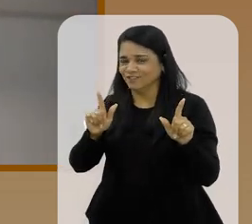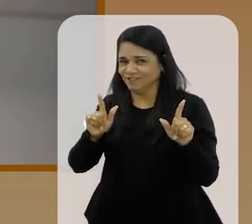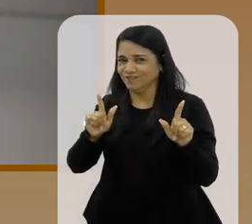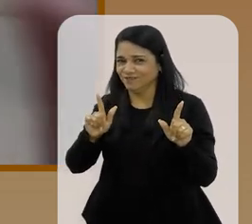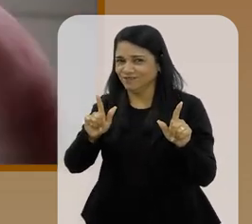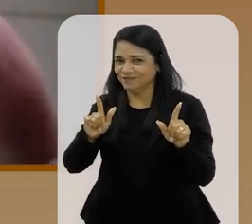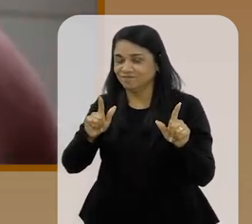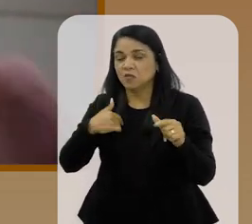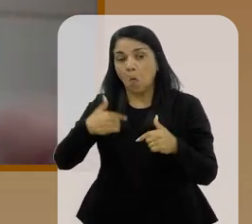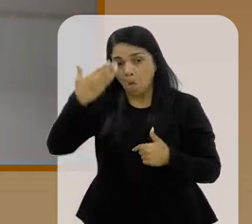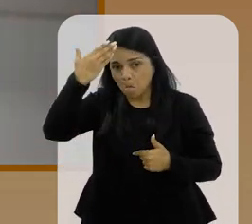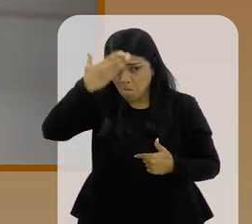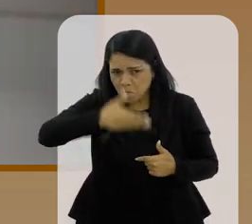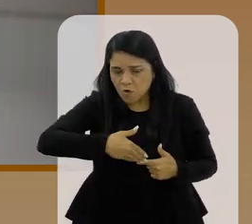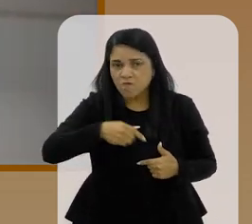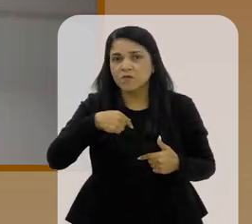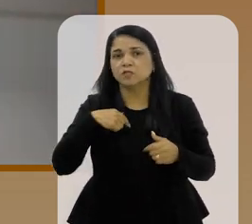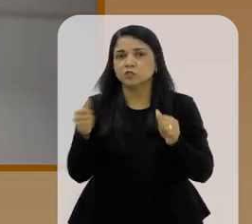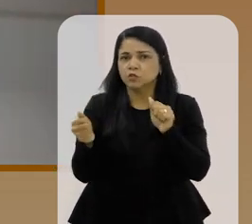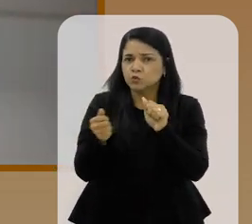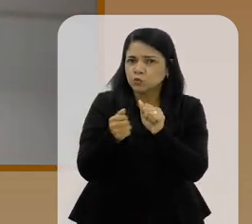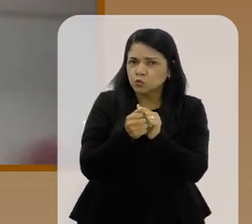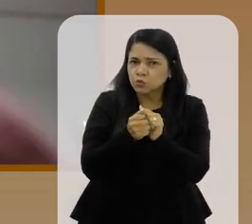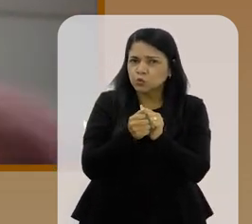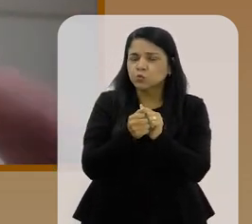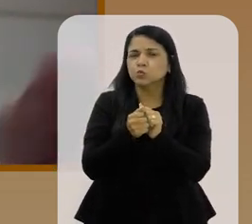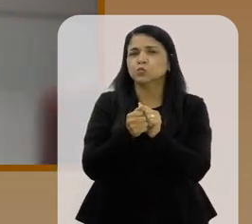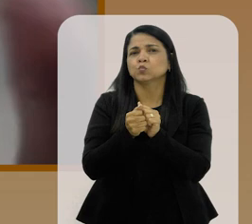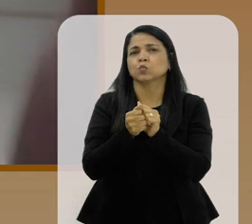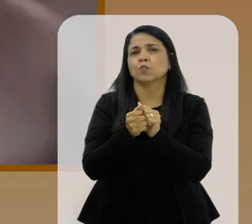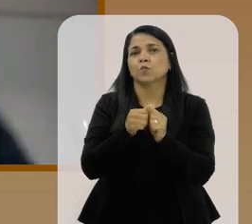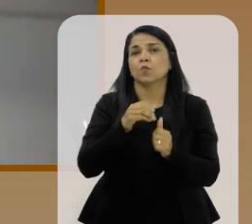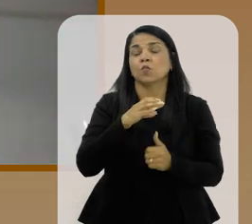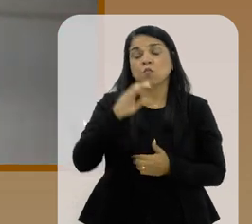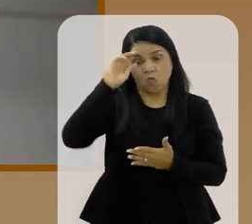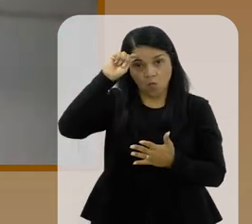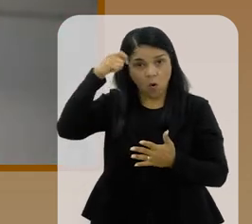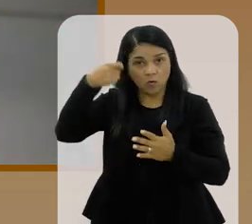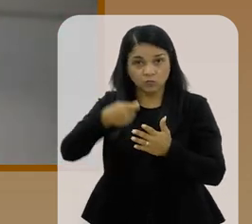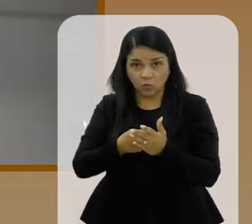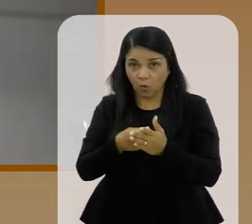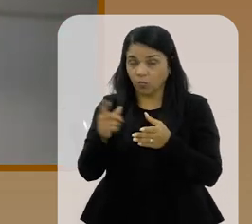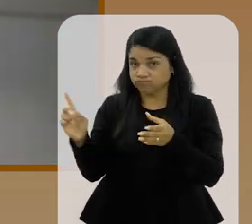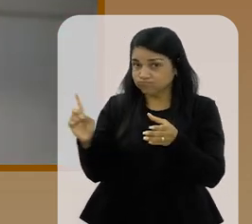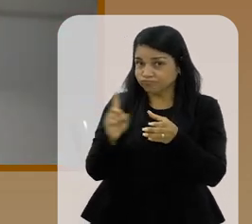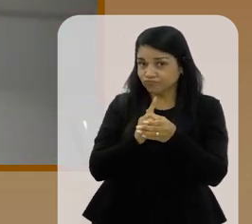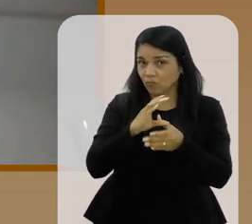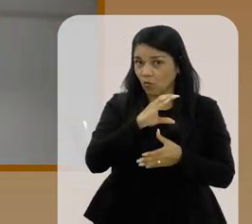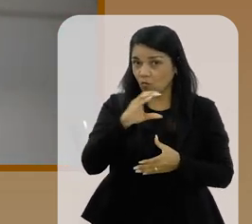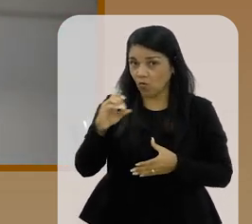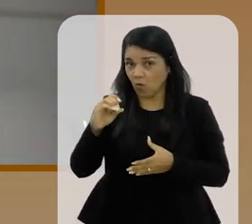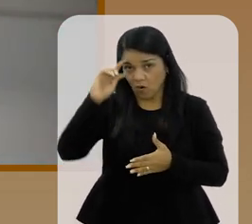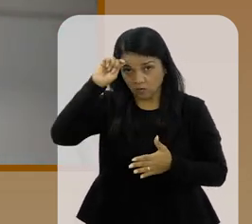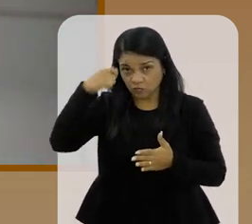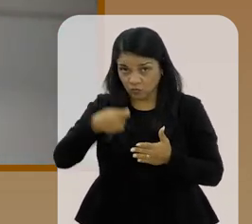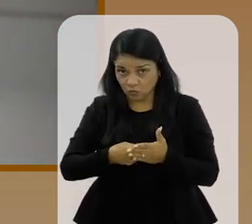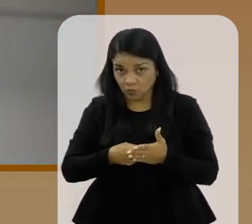um dos teoremas que eu provei com meu co-orientador, com meu co-autor,